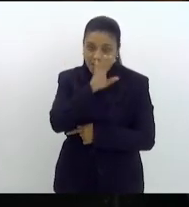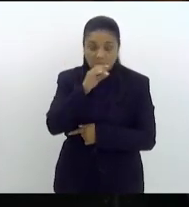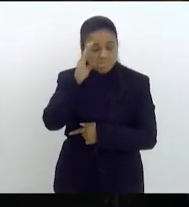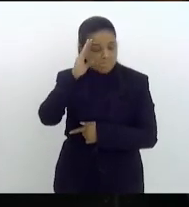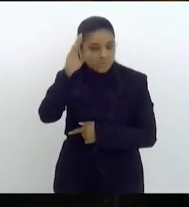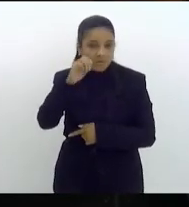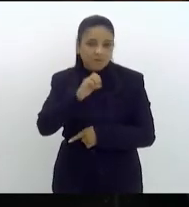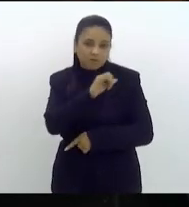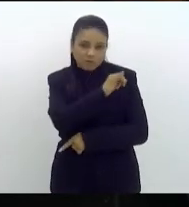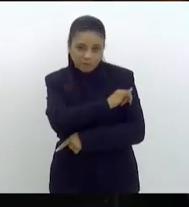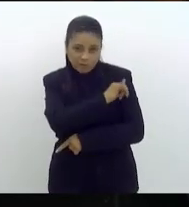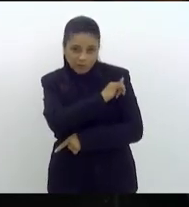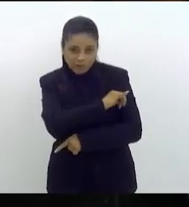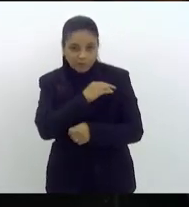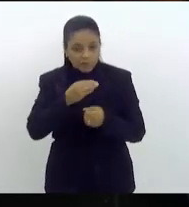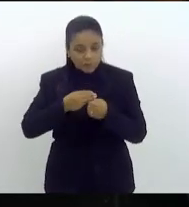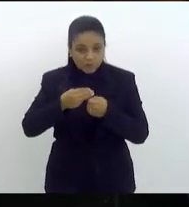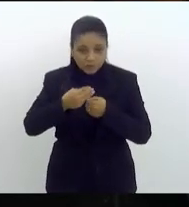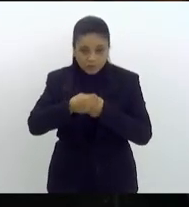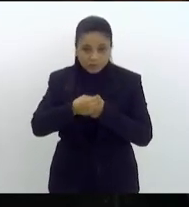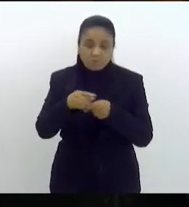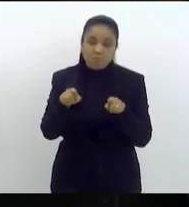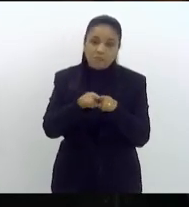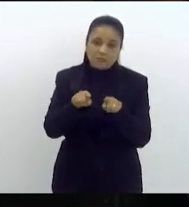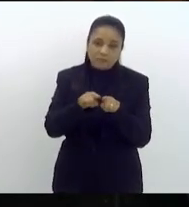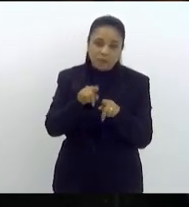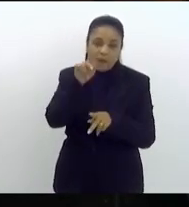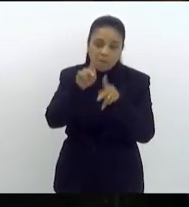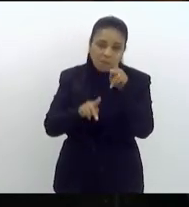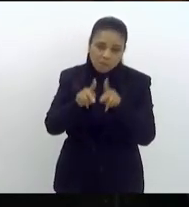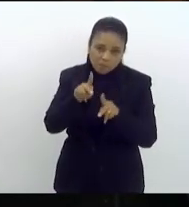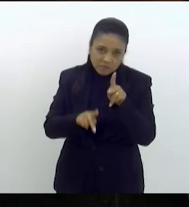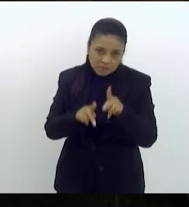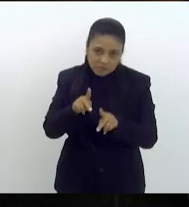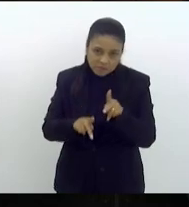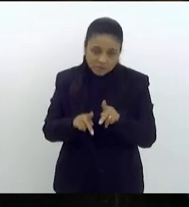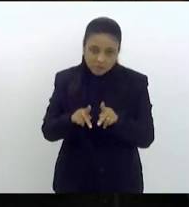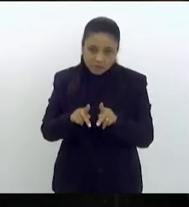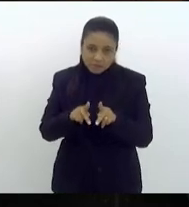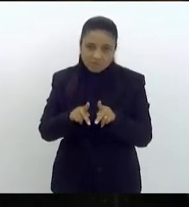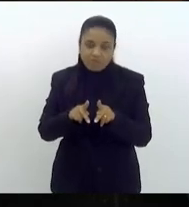de Janeiro e nossos municípios mas também a população Fluminense